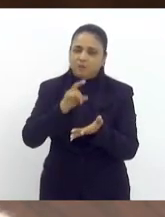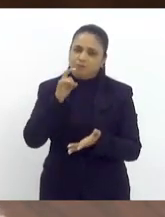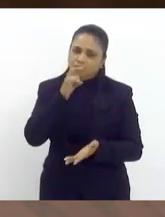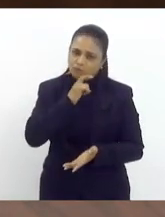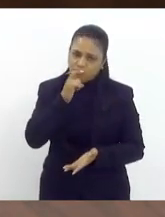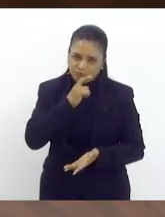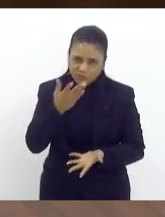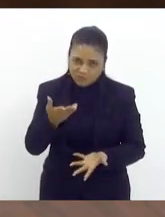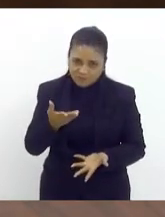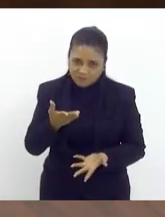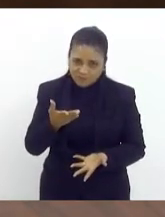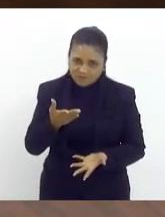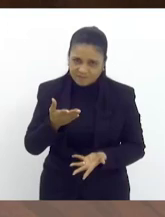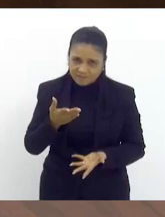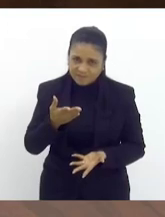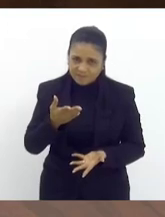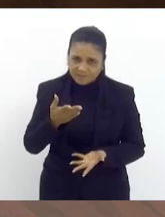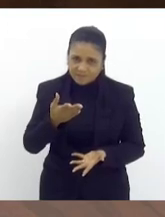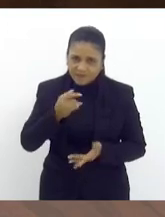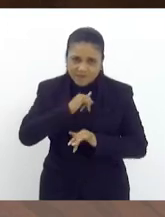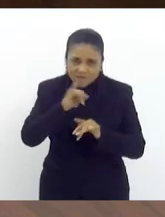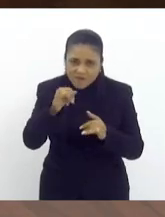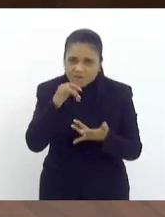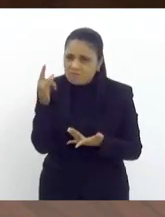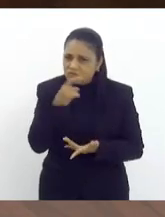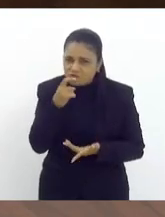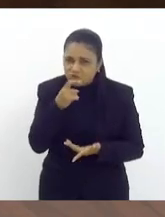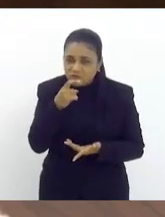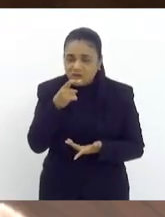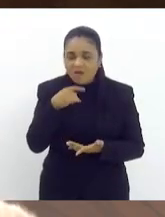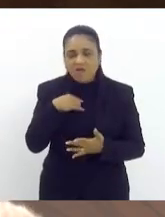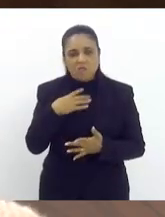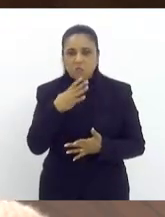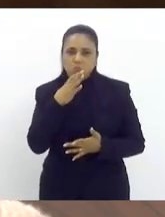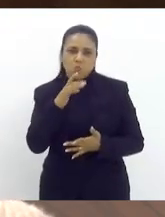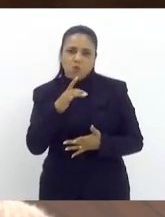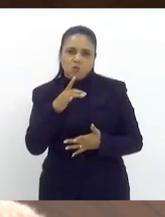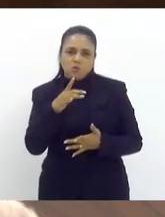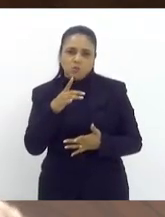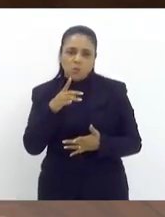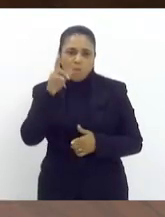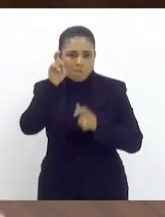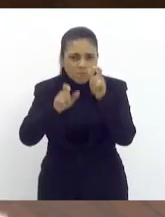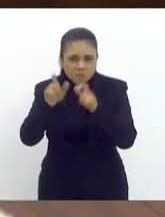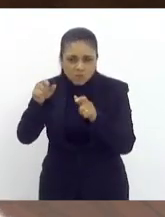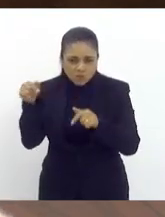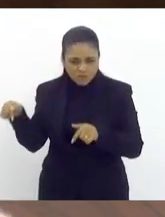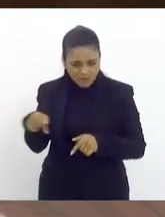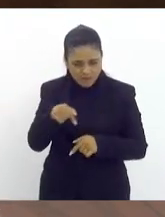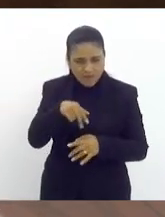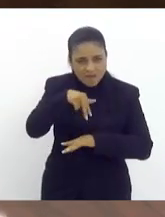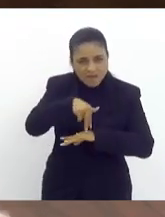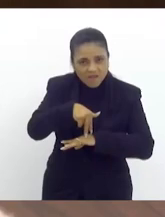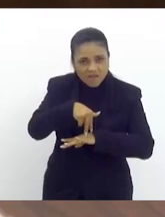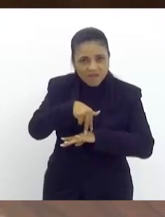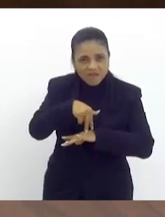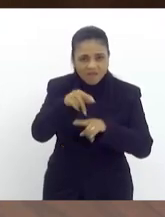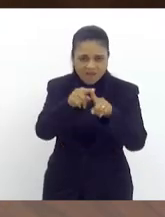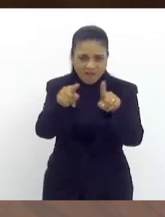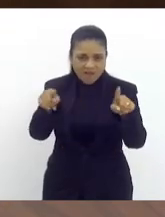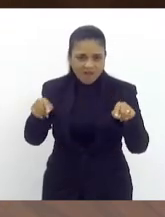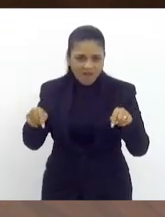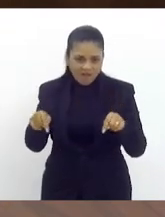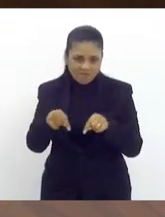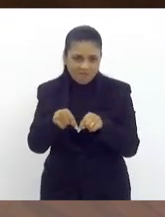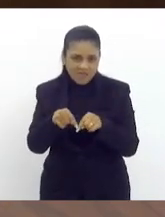Eu desconheço que toda a galera que vem aqui seja lotada em gabinete dos